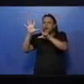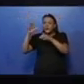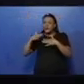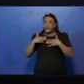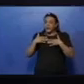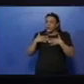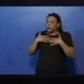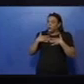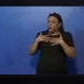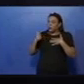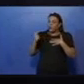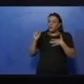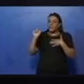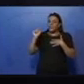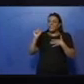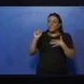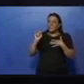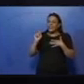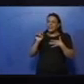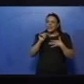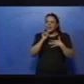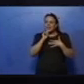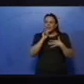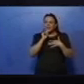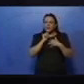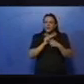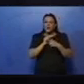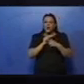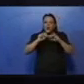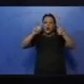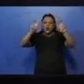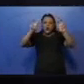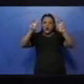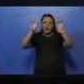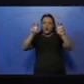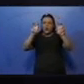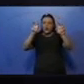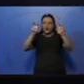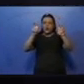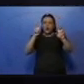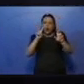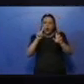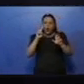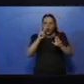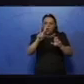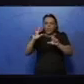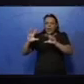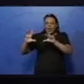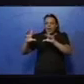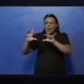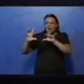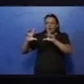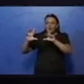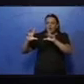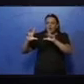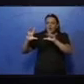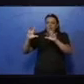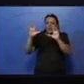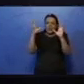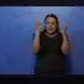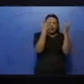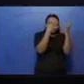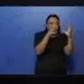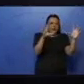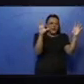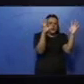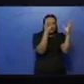chocante. O título, então vocês vão fazer o quê? Analisar a imagem e o título. O título é Clima, capítulo 23.